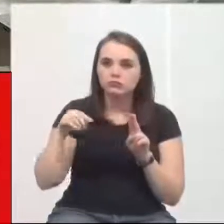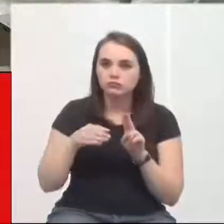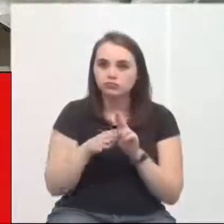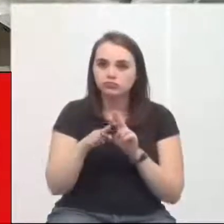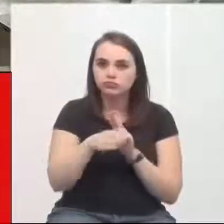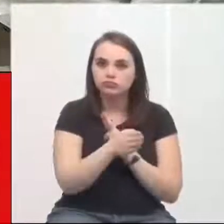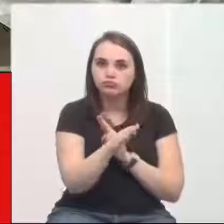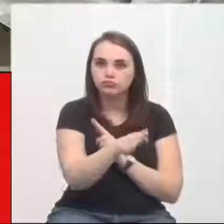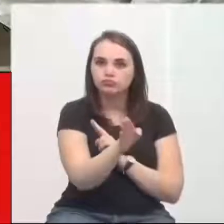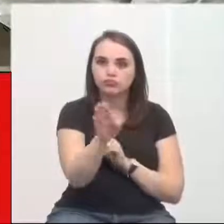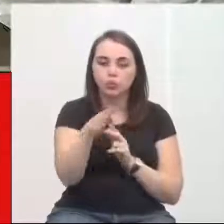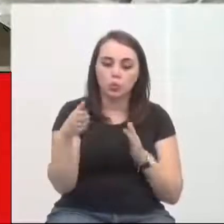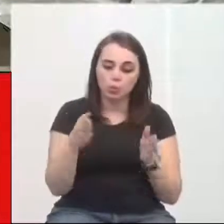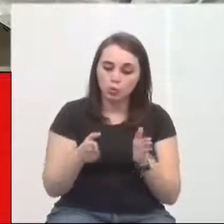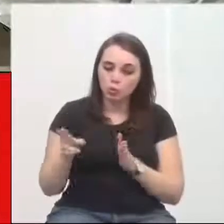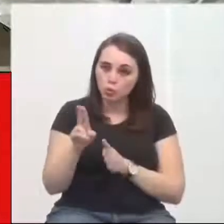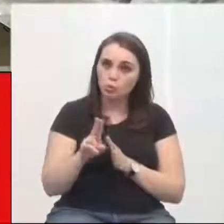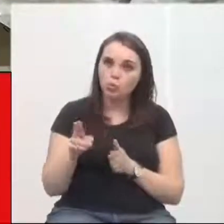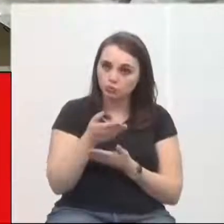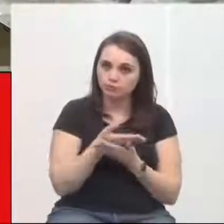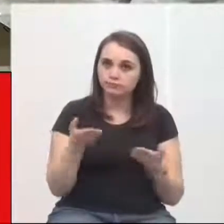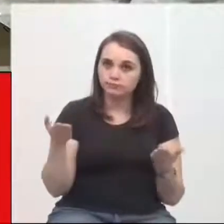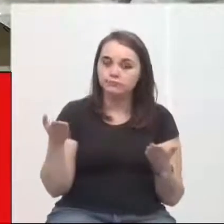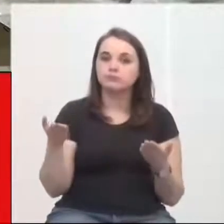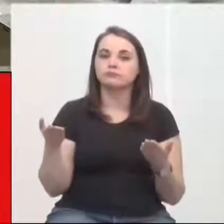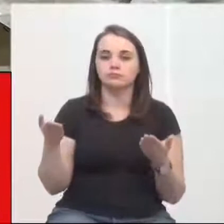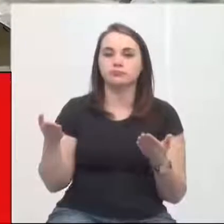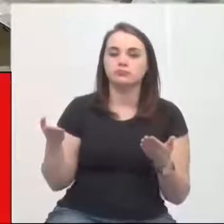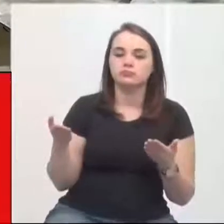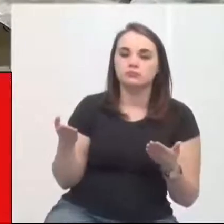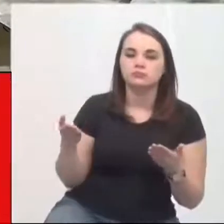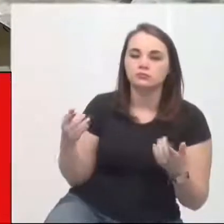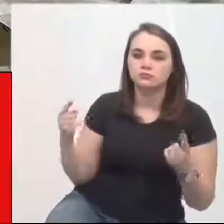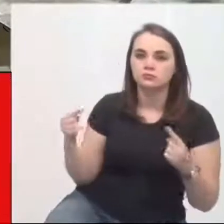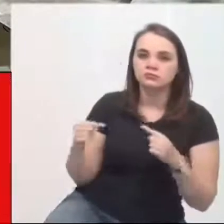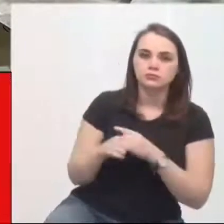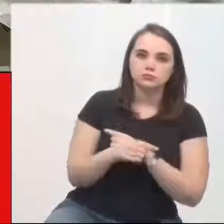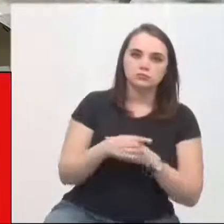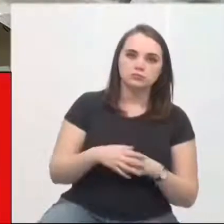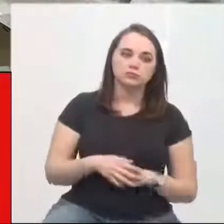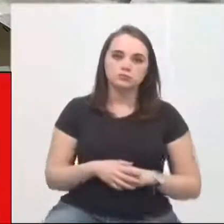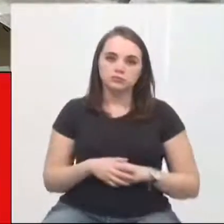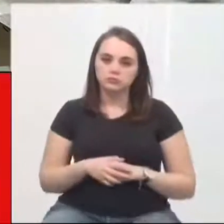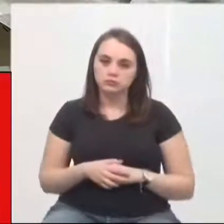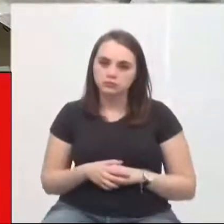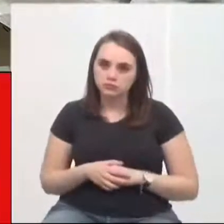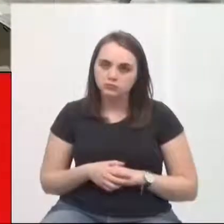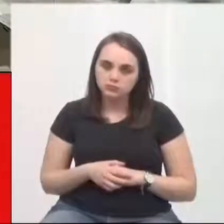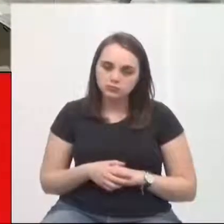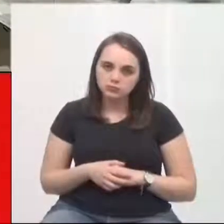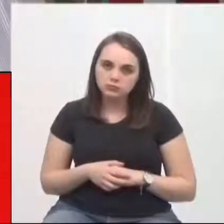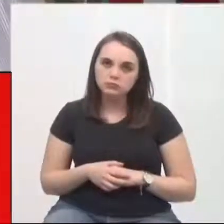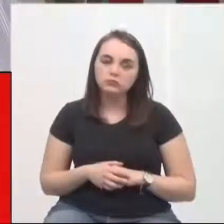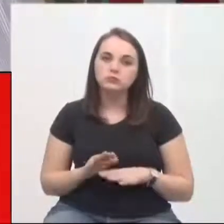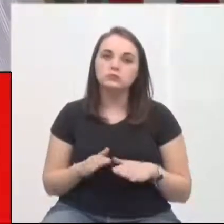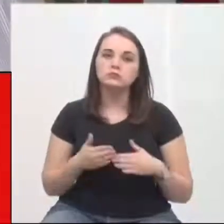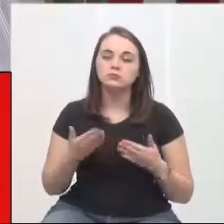de Anel Viário e chegam ali na linha Batista, no Trevo, eles se utilizam